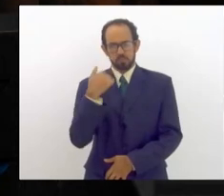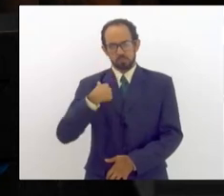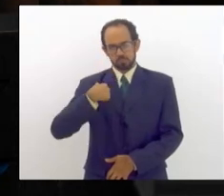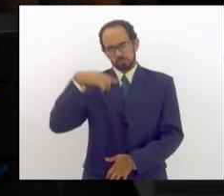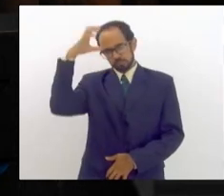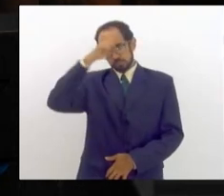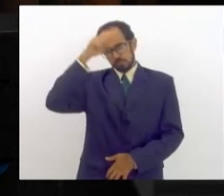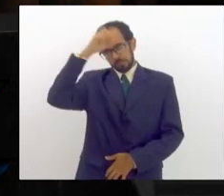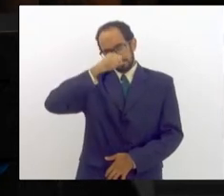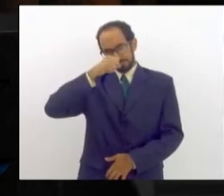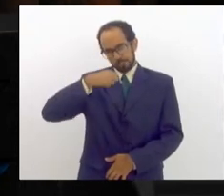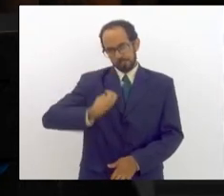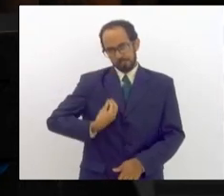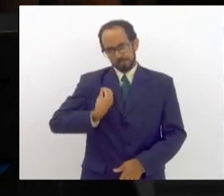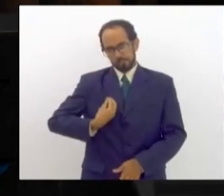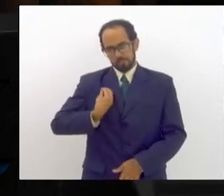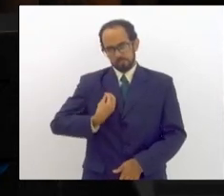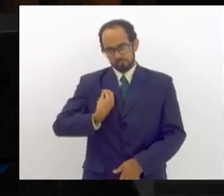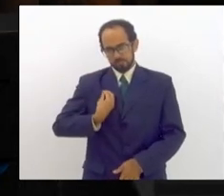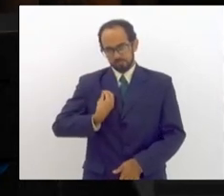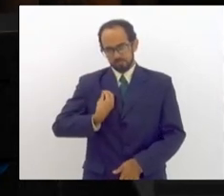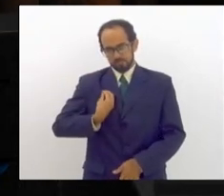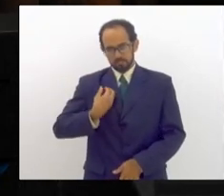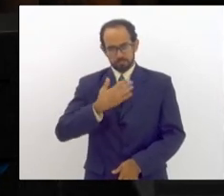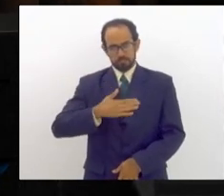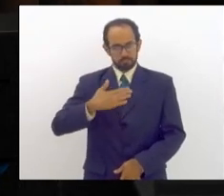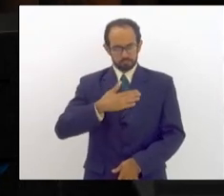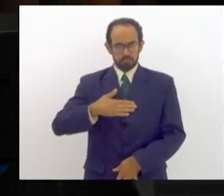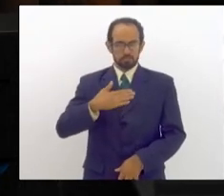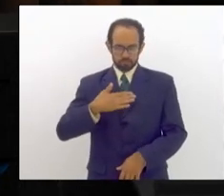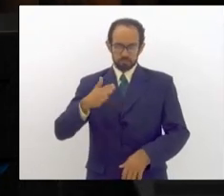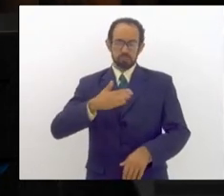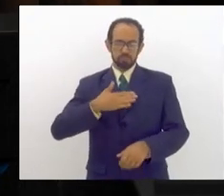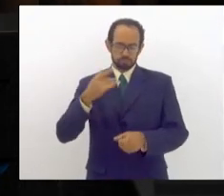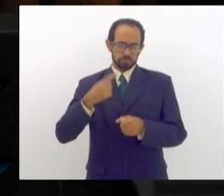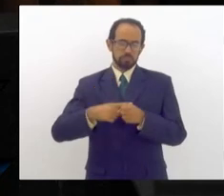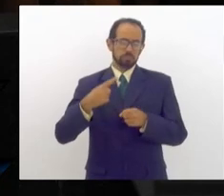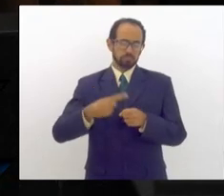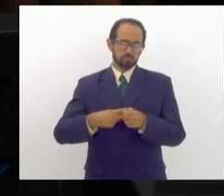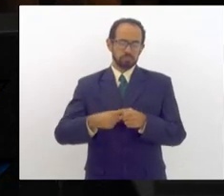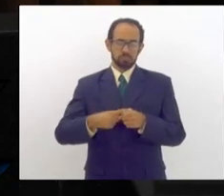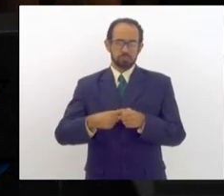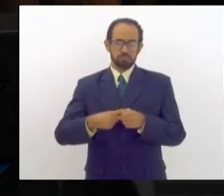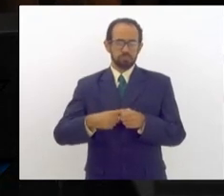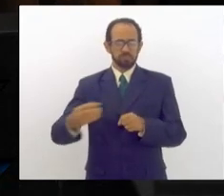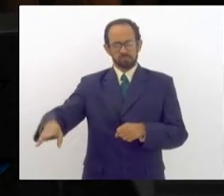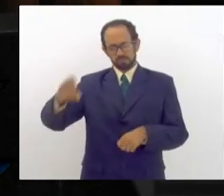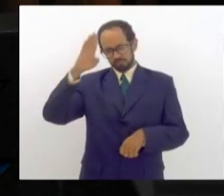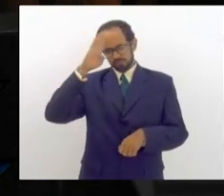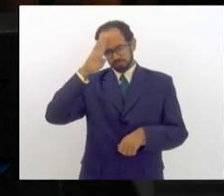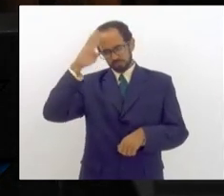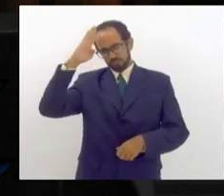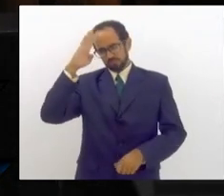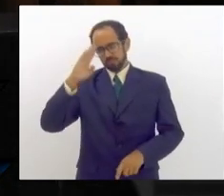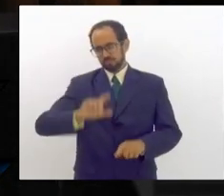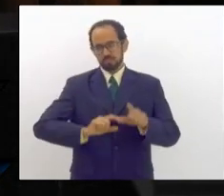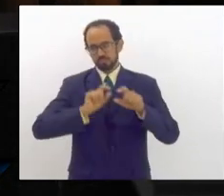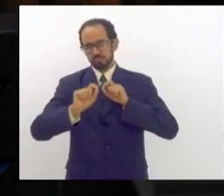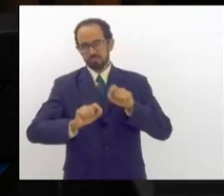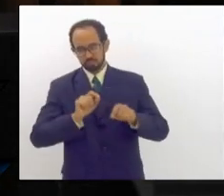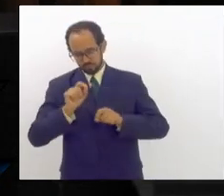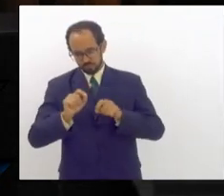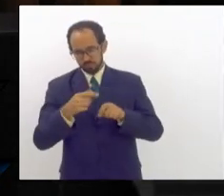na minha vida a gostar muito da minha cidade e mais ainda de